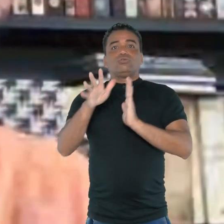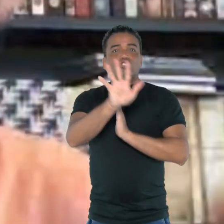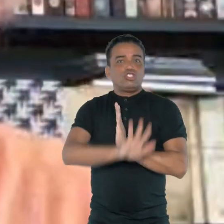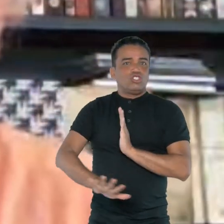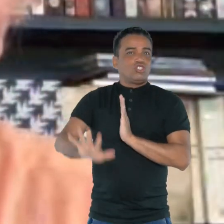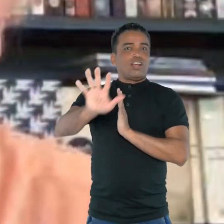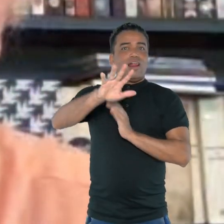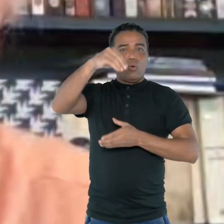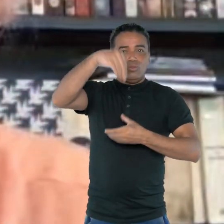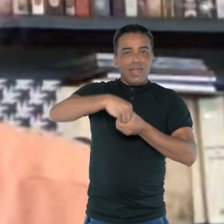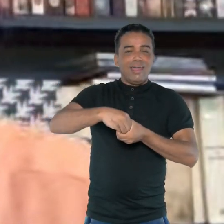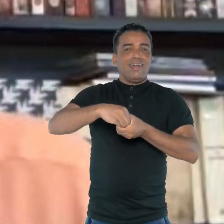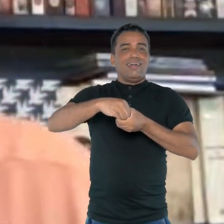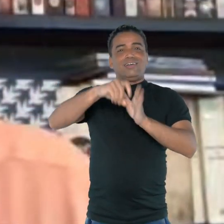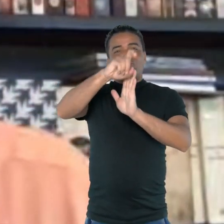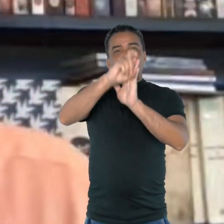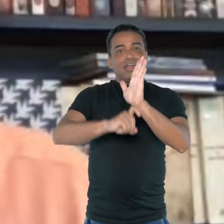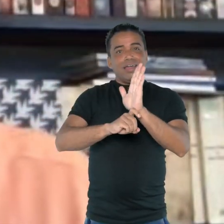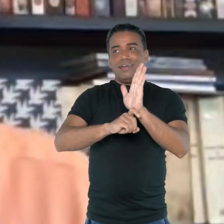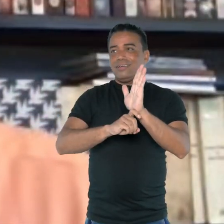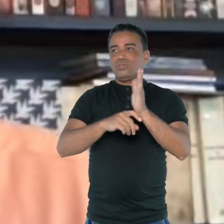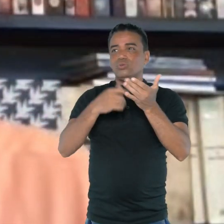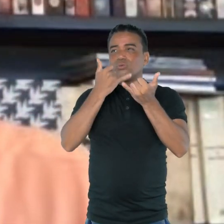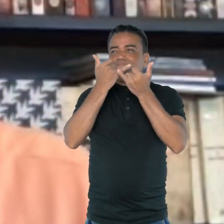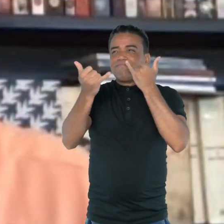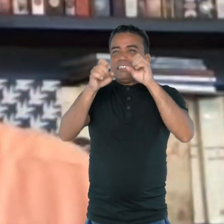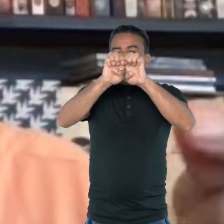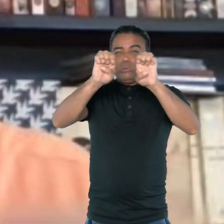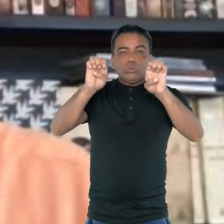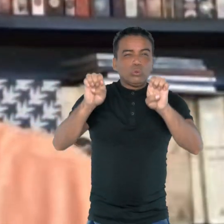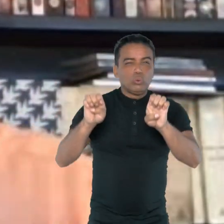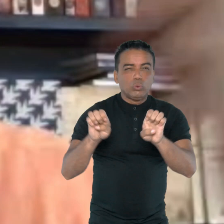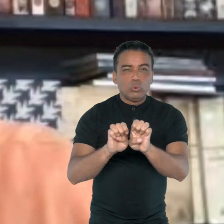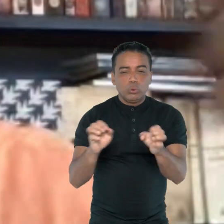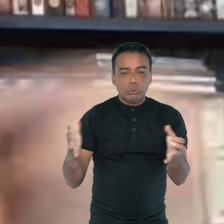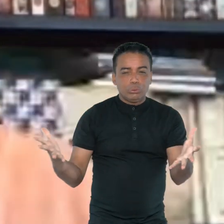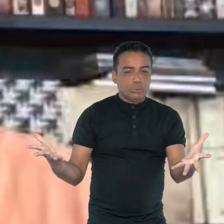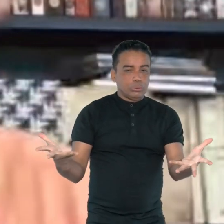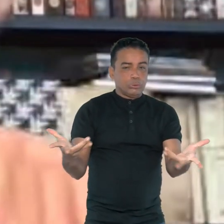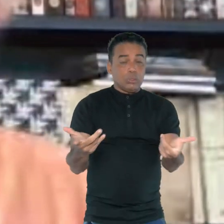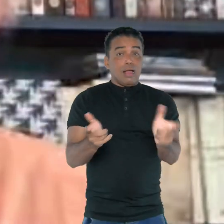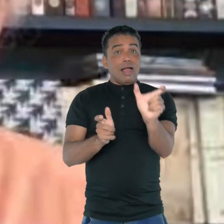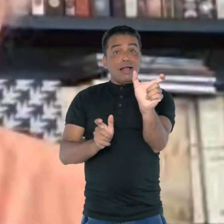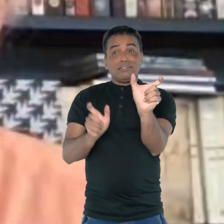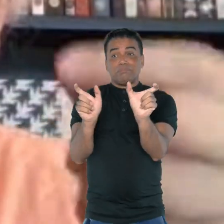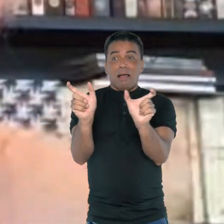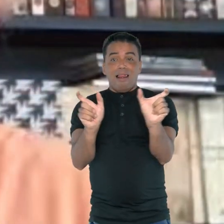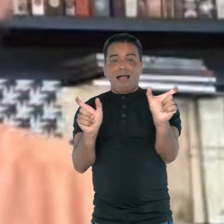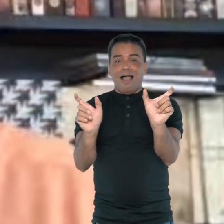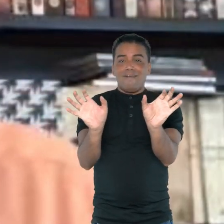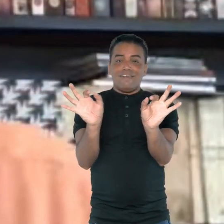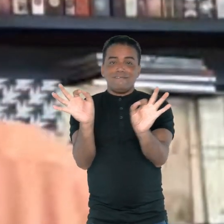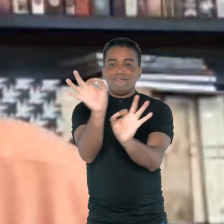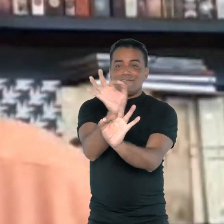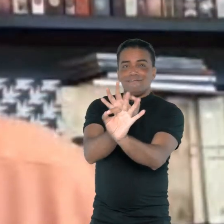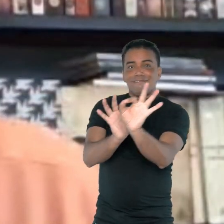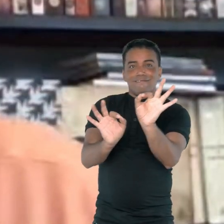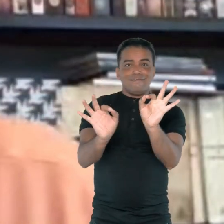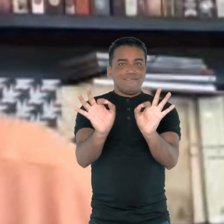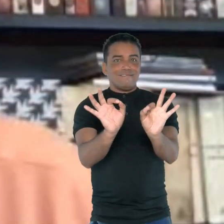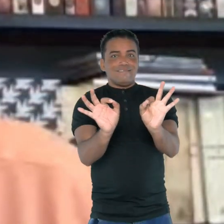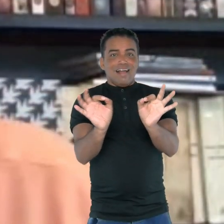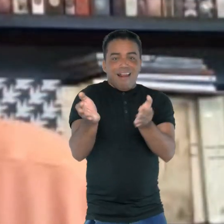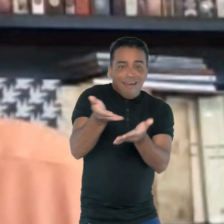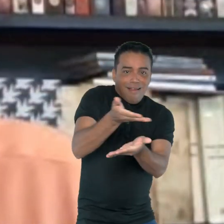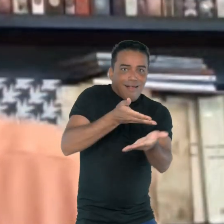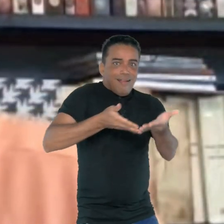texto funcione como uma arquitetura em que as palavras dialoguem internamente uma com